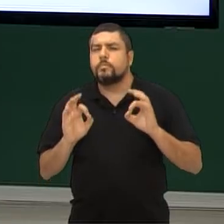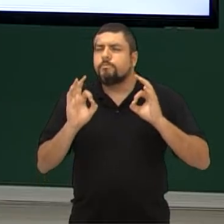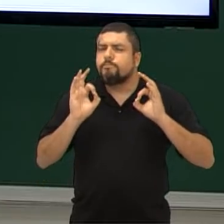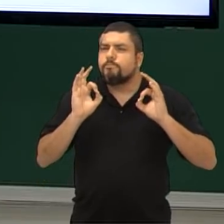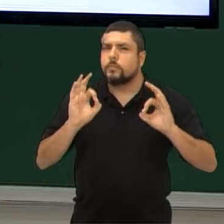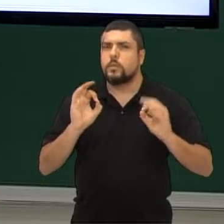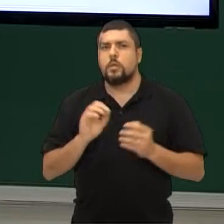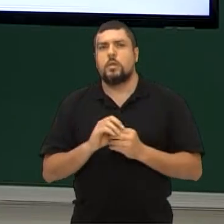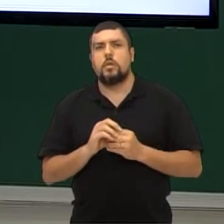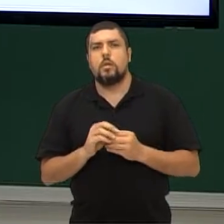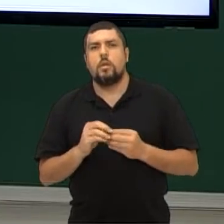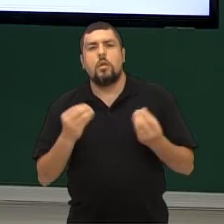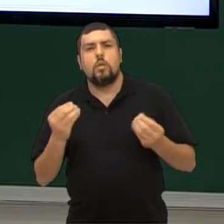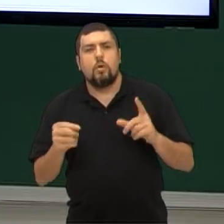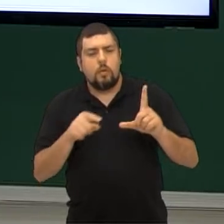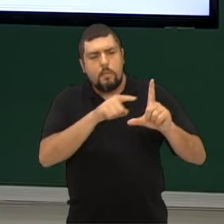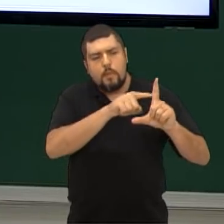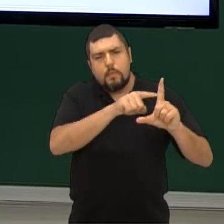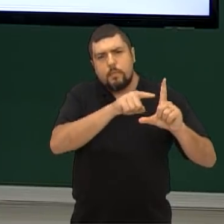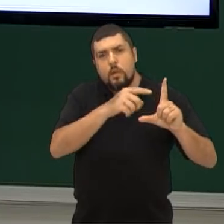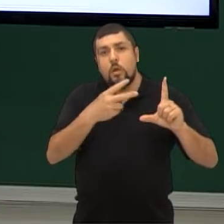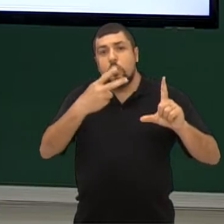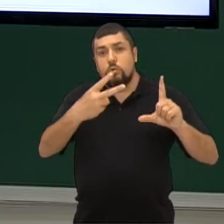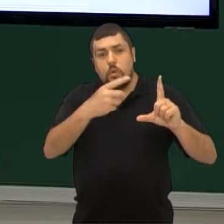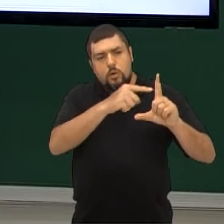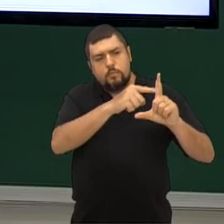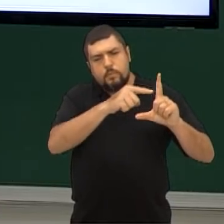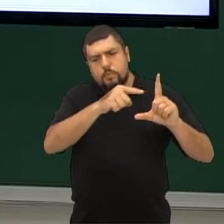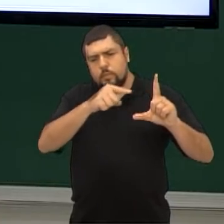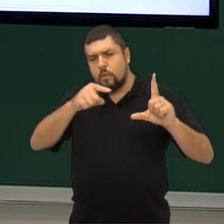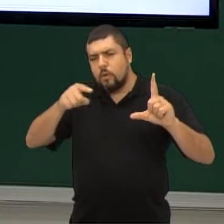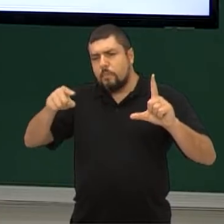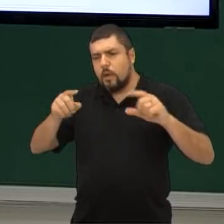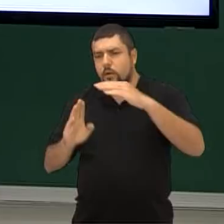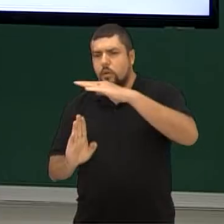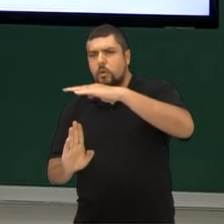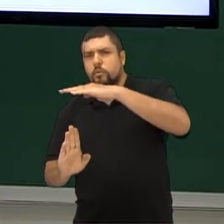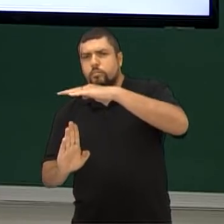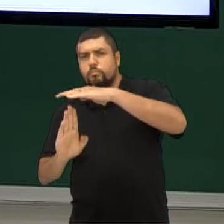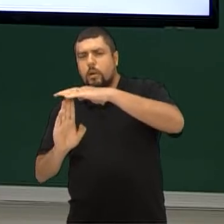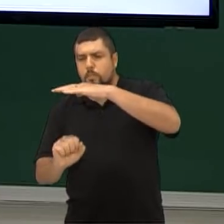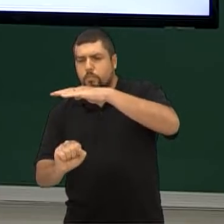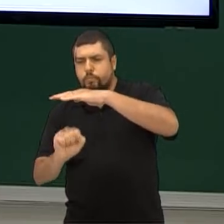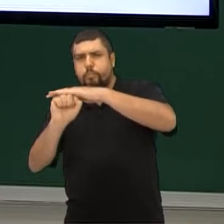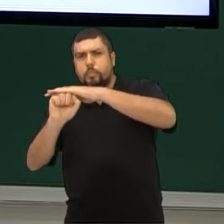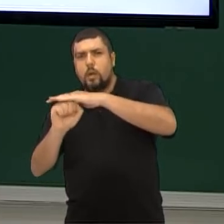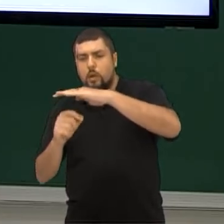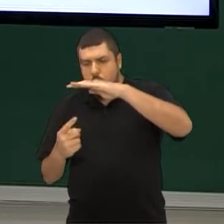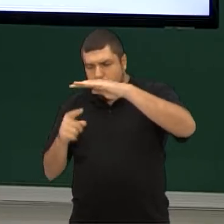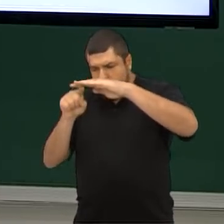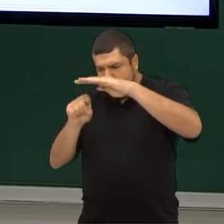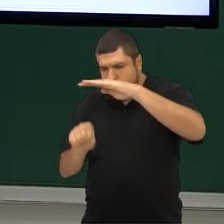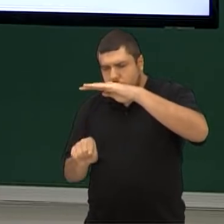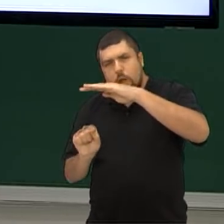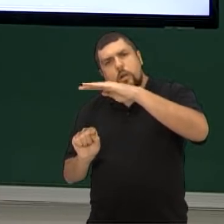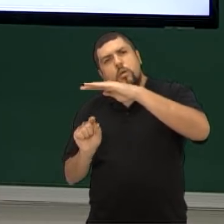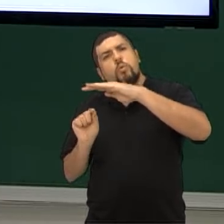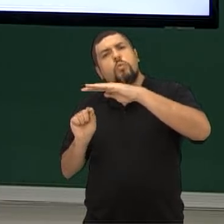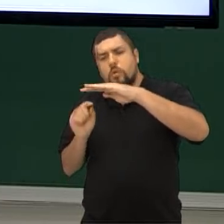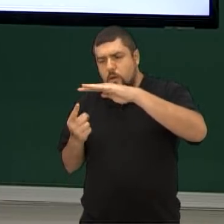aqui, traçam uma linha horizontal no 2 e vão encontrar o encontro com a barra no 16. Percebam, é